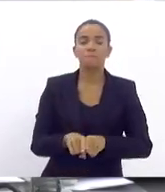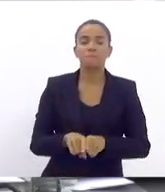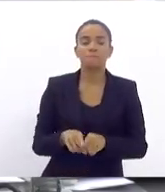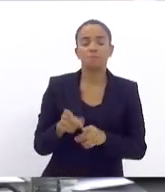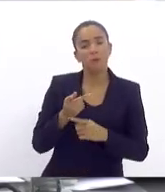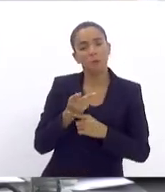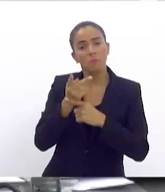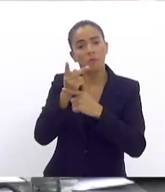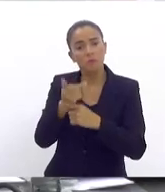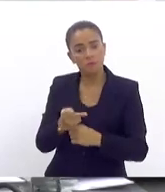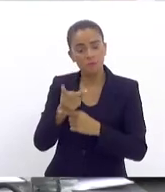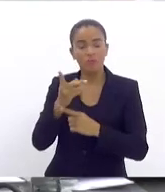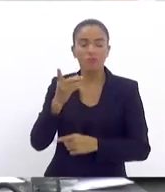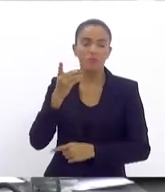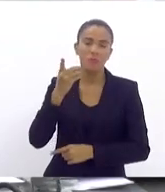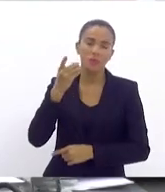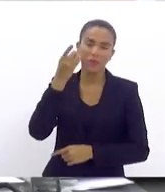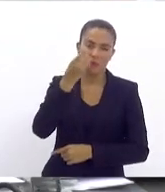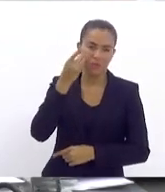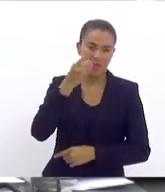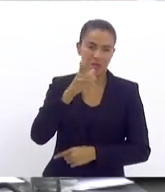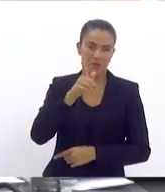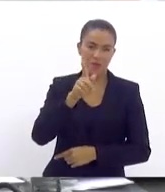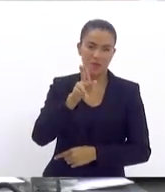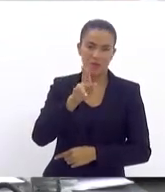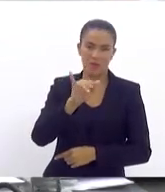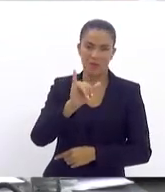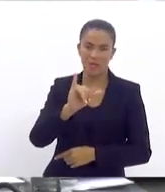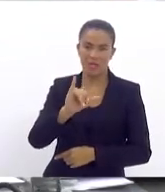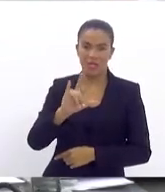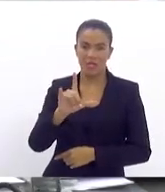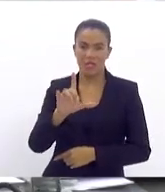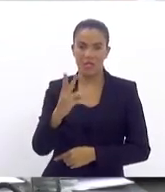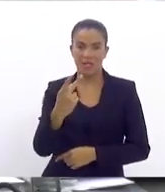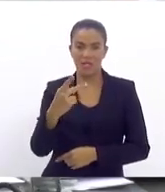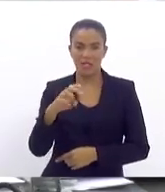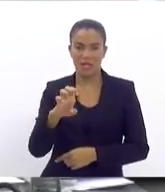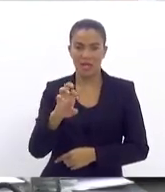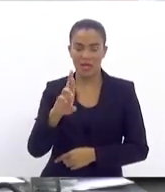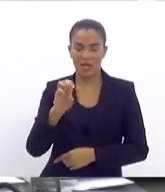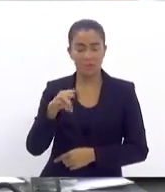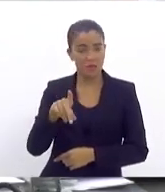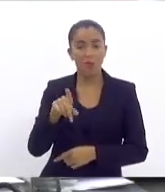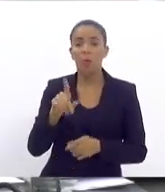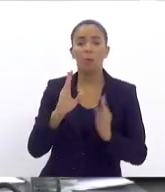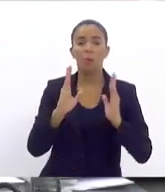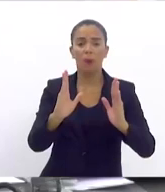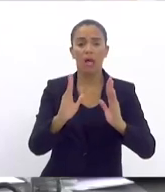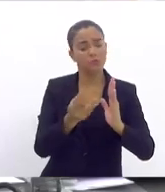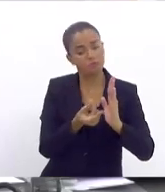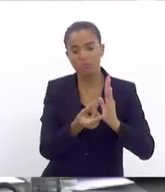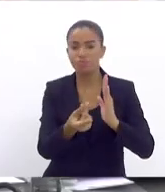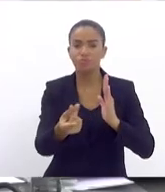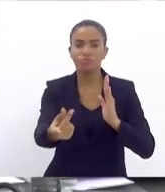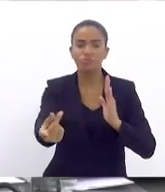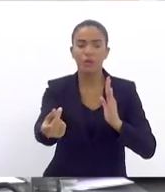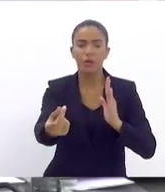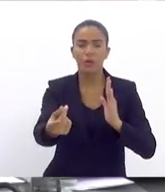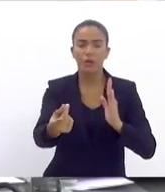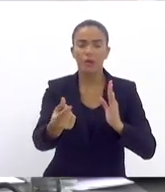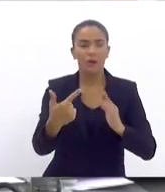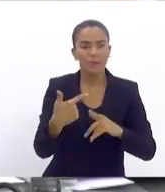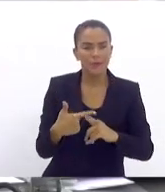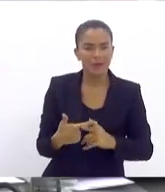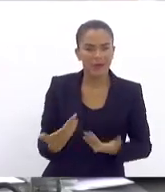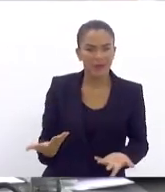ao deputado Guilherme, que determina o prazo, que coloca como prazo determinado acertadamente, porque é isto: